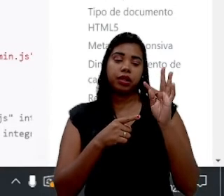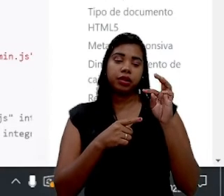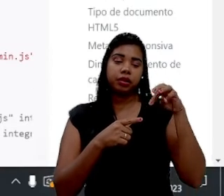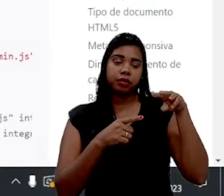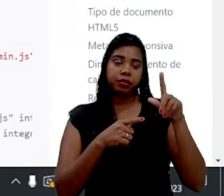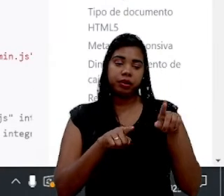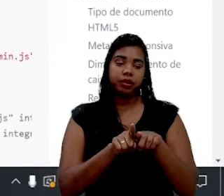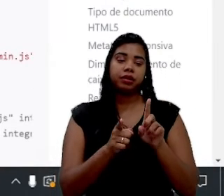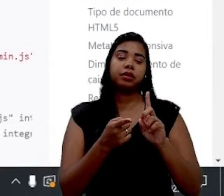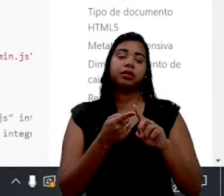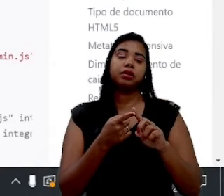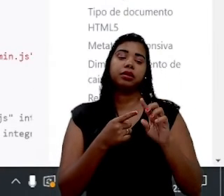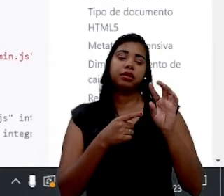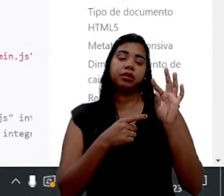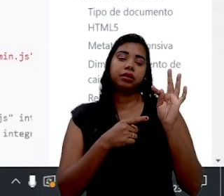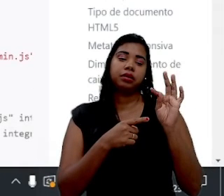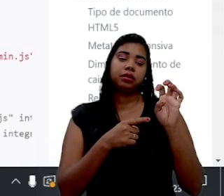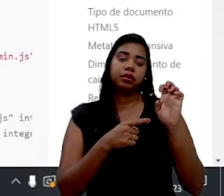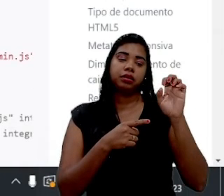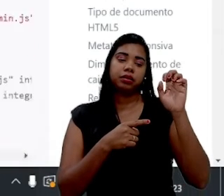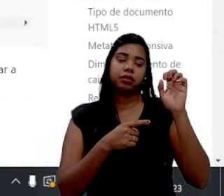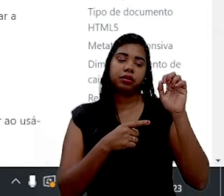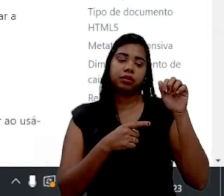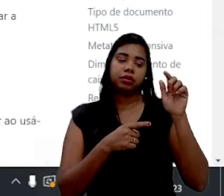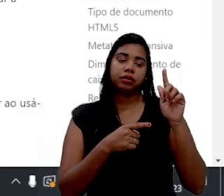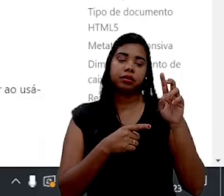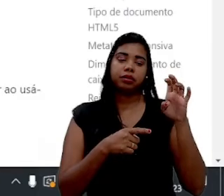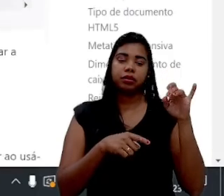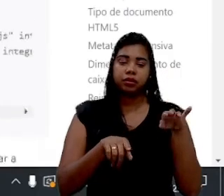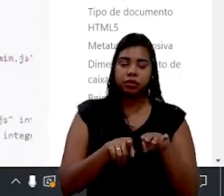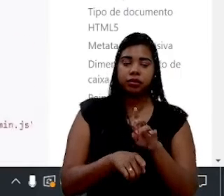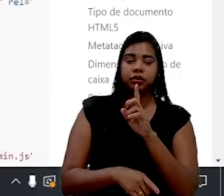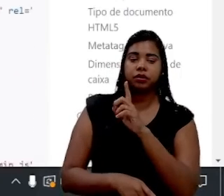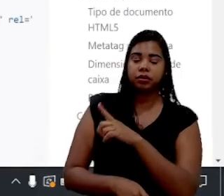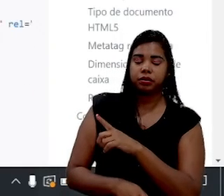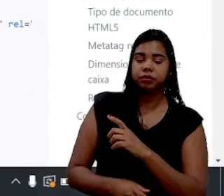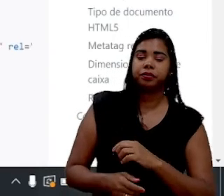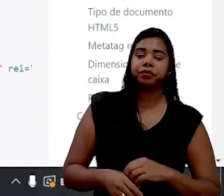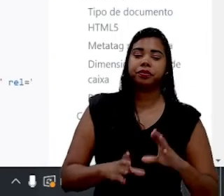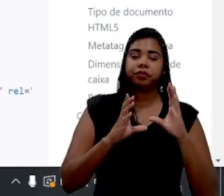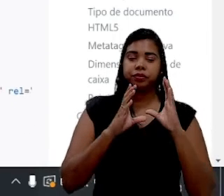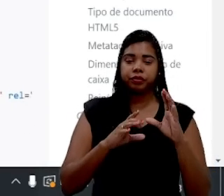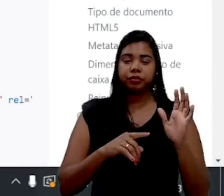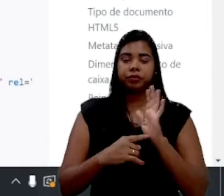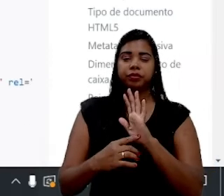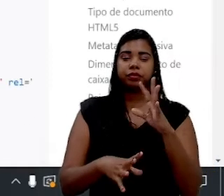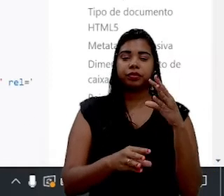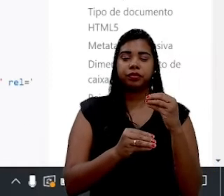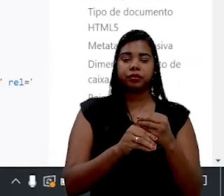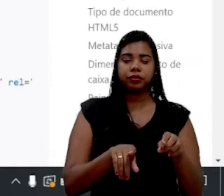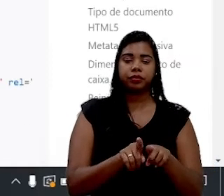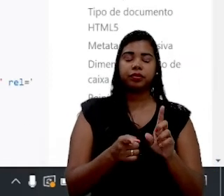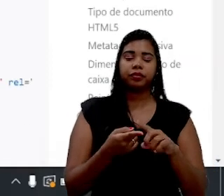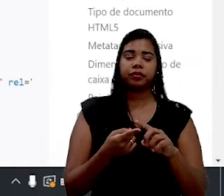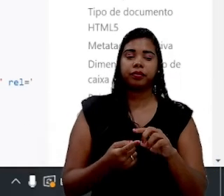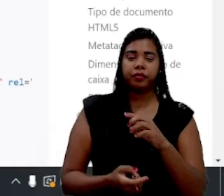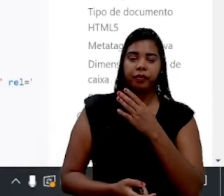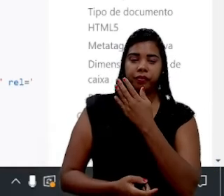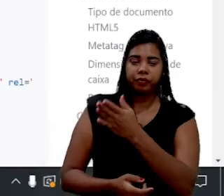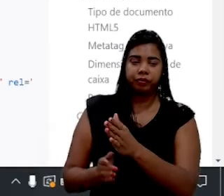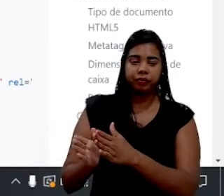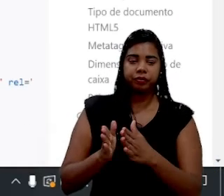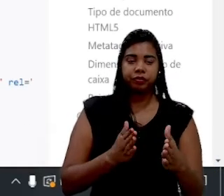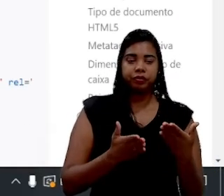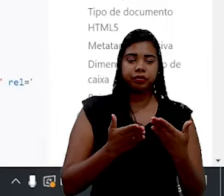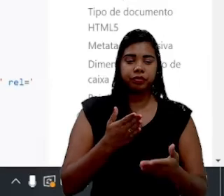o head, a cabeça, o body, que é o corpo, o título, o title, né? Ele tem a estruturazinha mais ou menos pronta, para a gente não perder muito